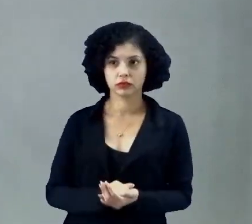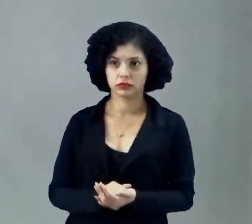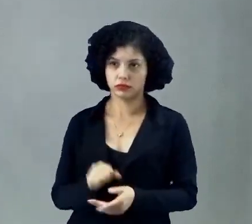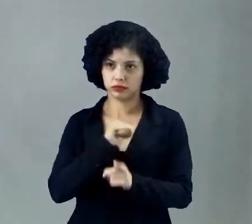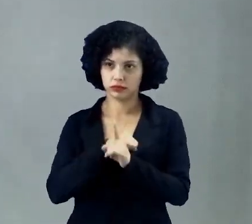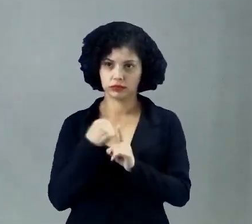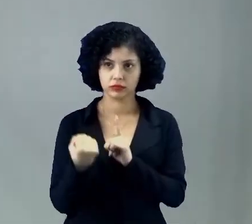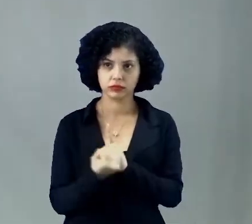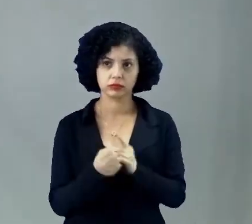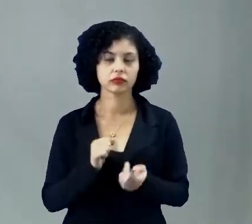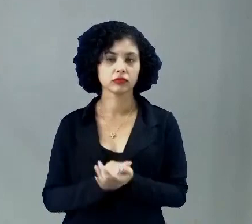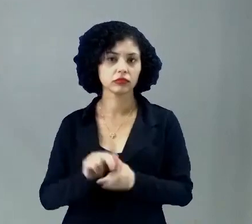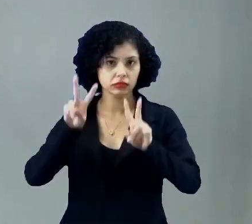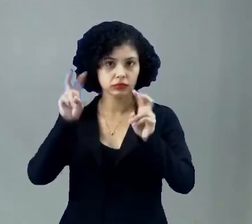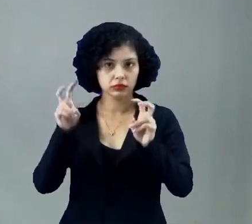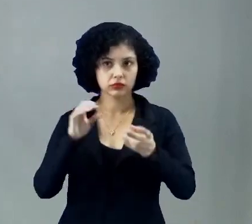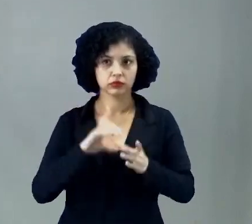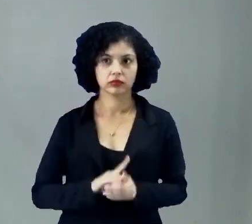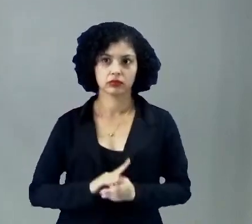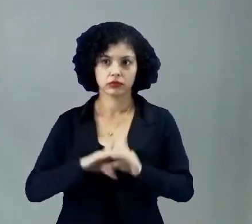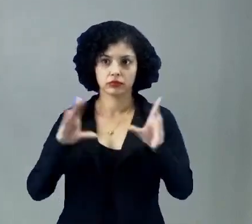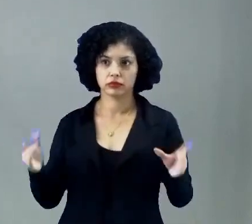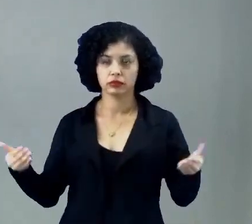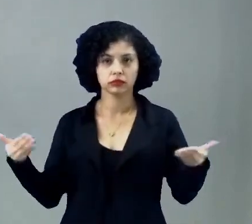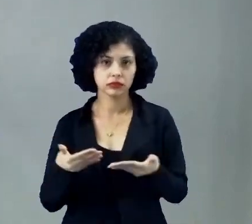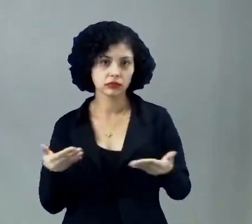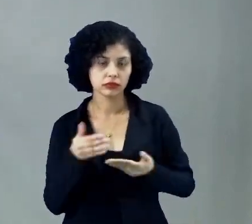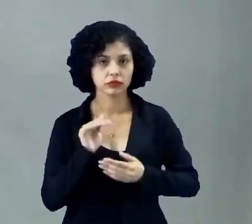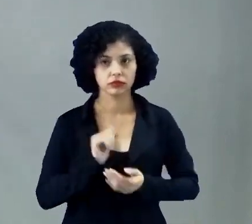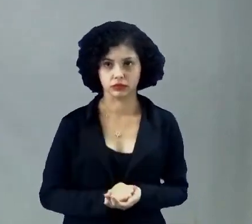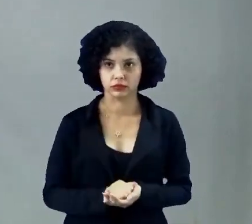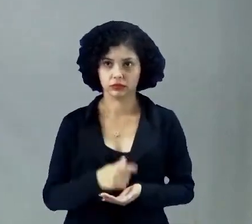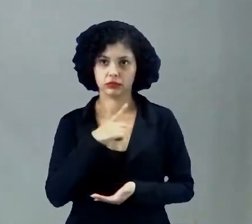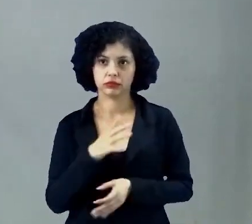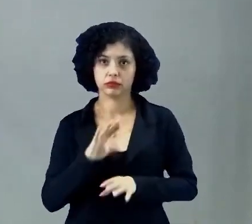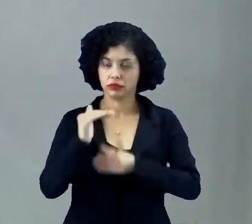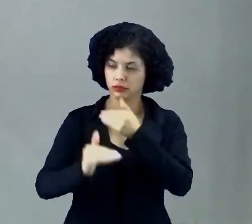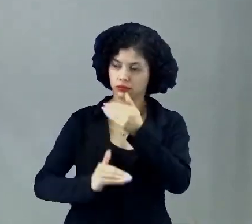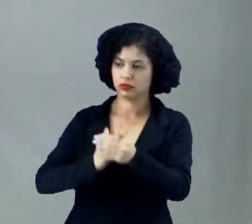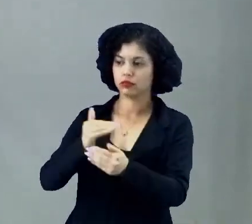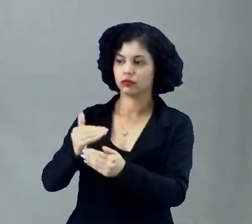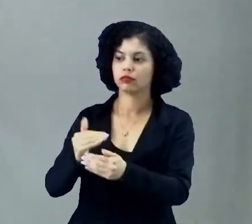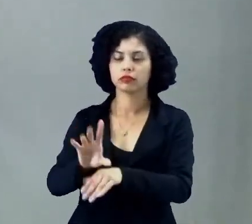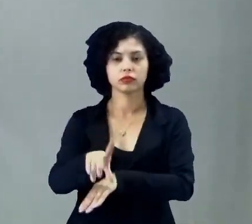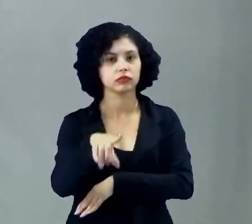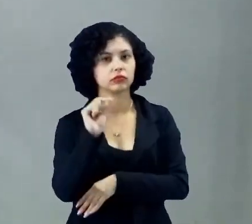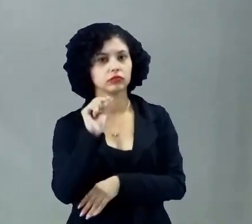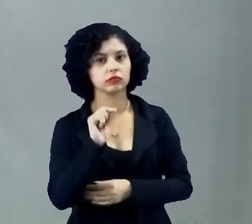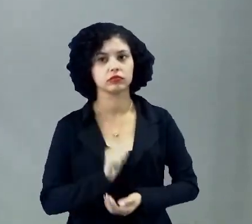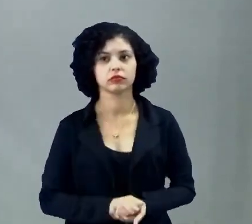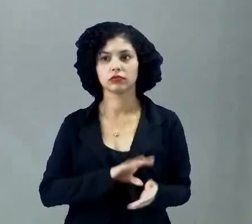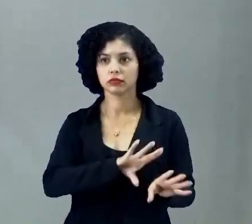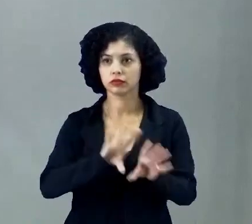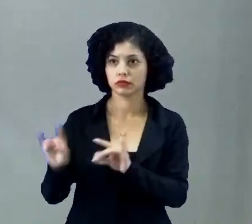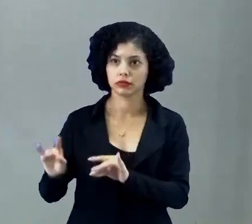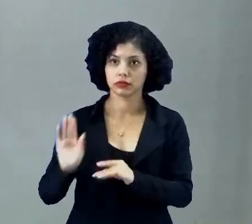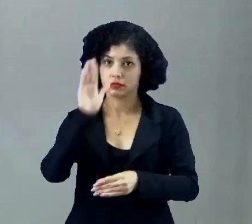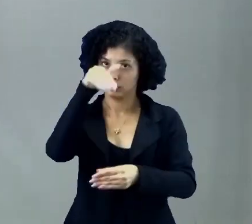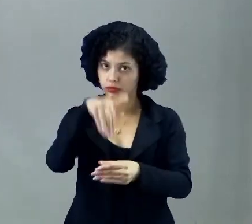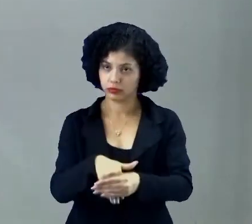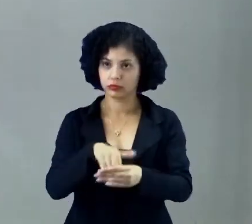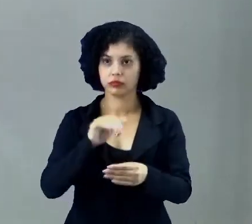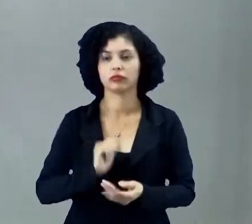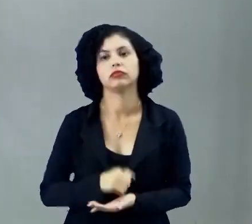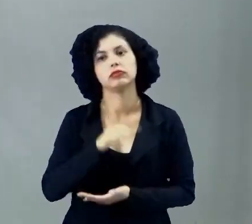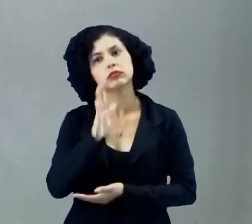Nas sociedades tidas como democráticas na atualidade, esse processo decisório se dá através do